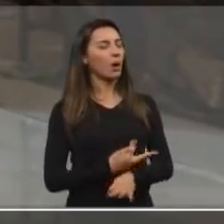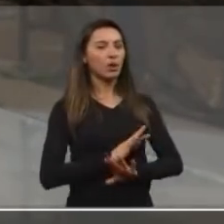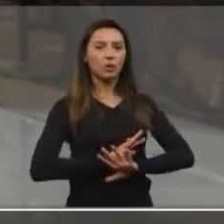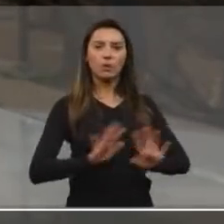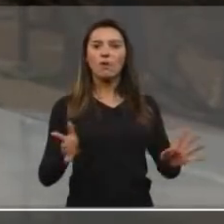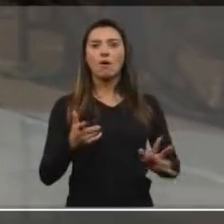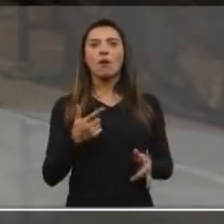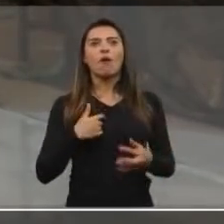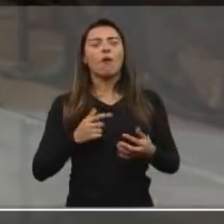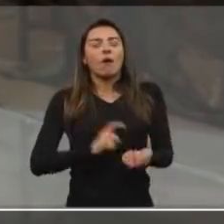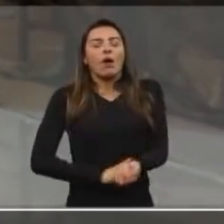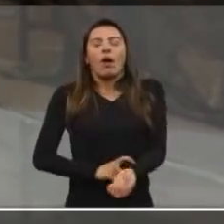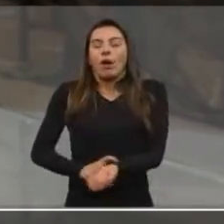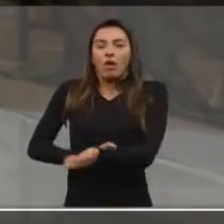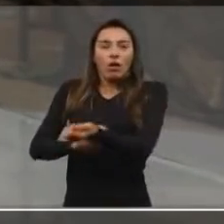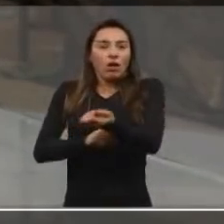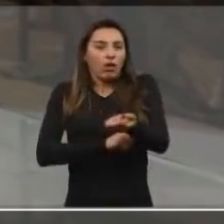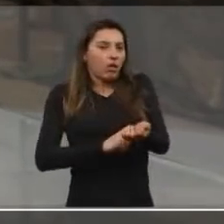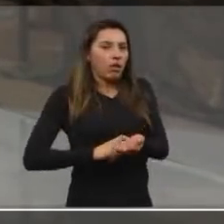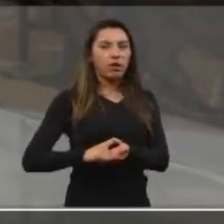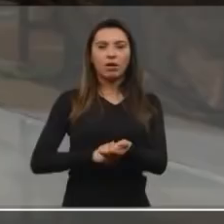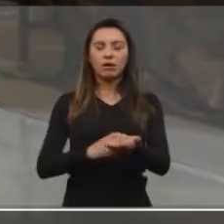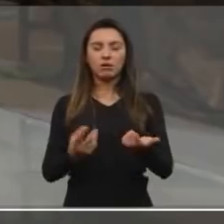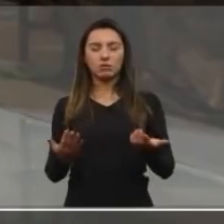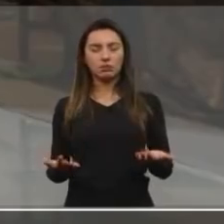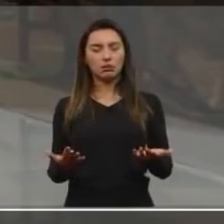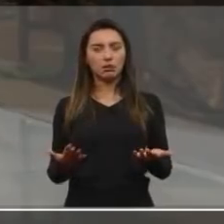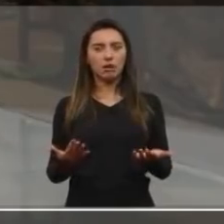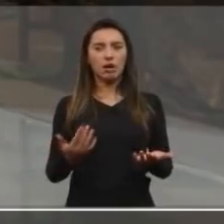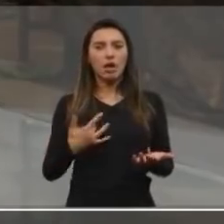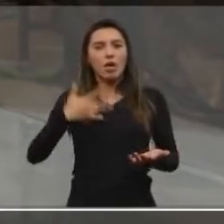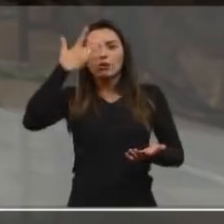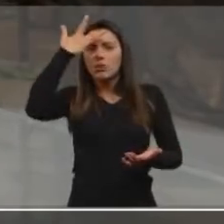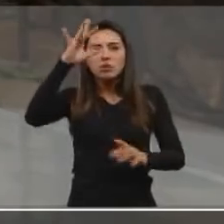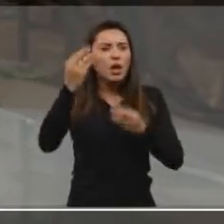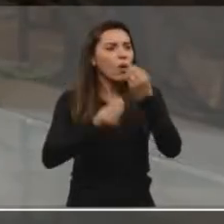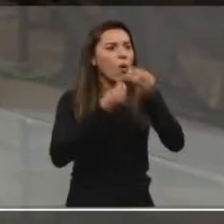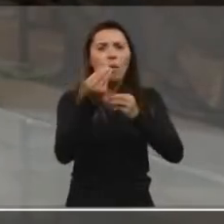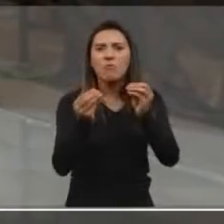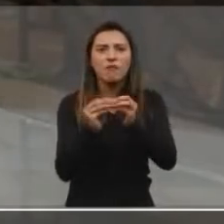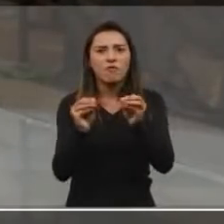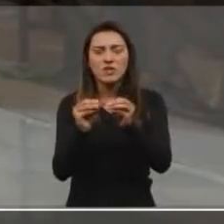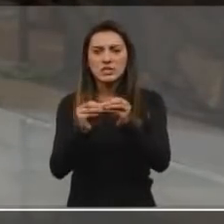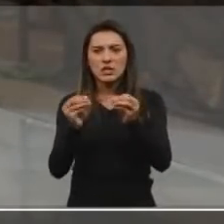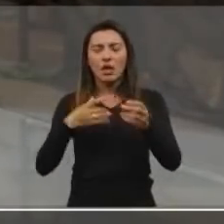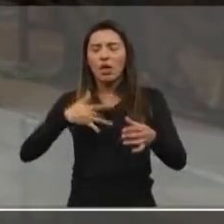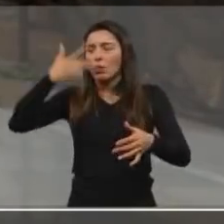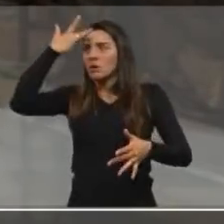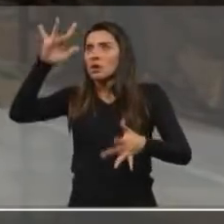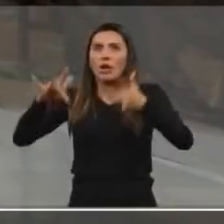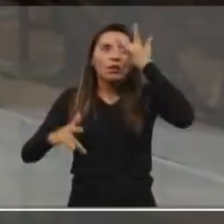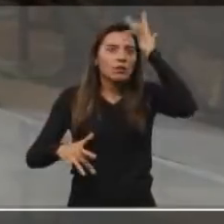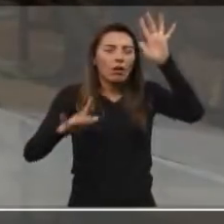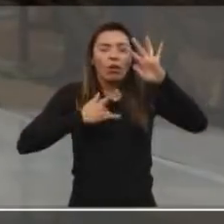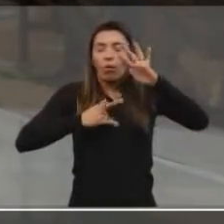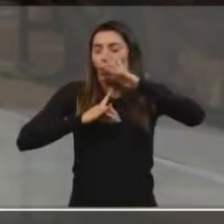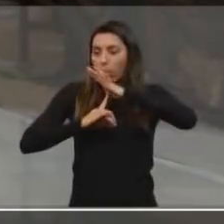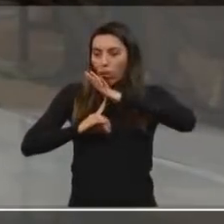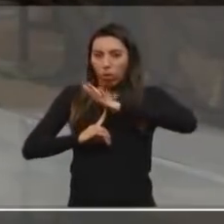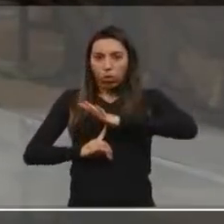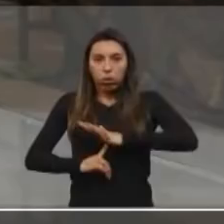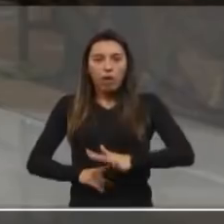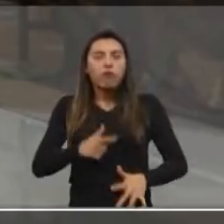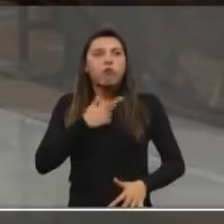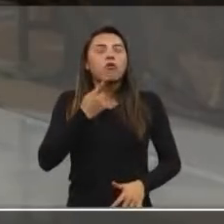eu tô entrando no desespero e eu não tô sabendo como lidar com tudo isso eu tô entrando em depressão tô